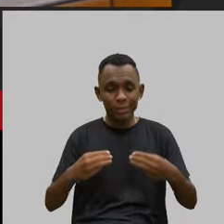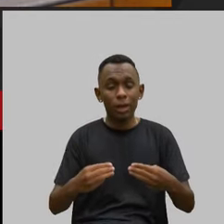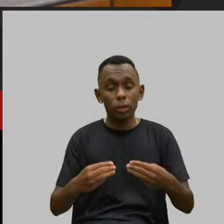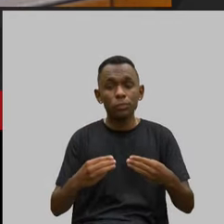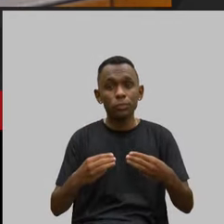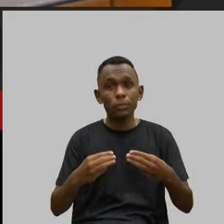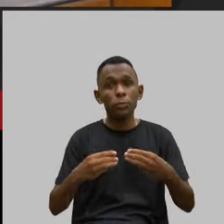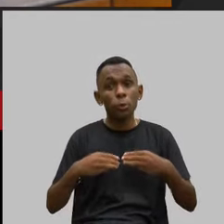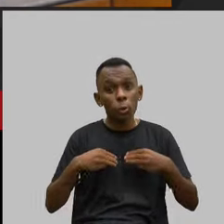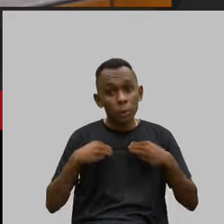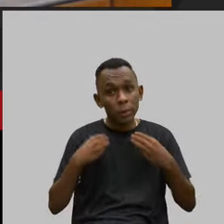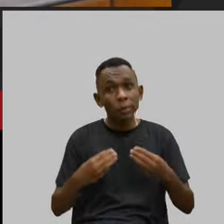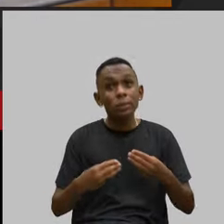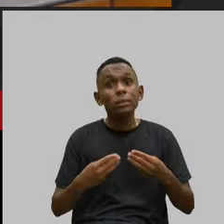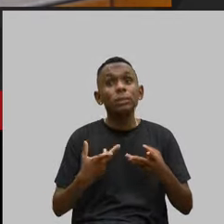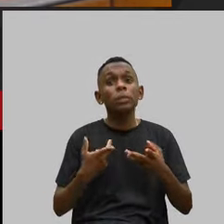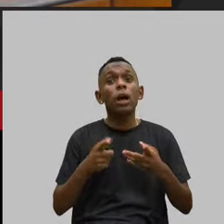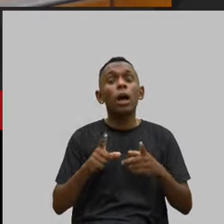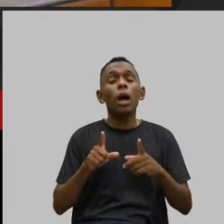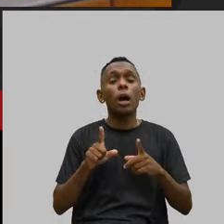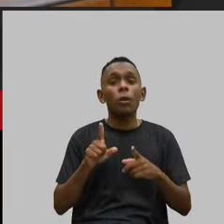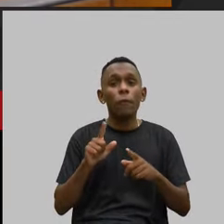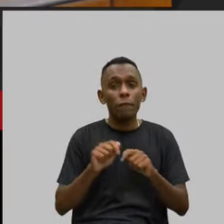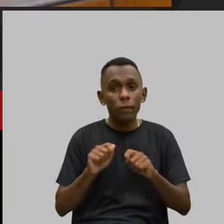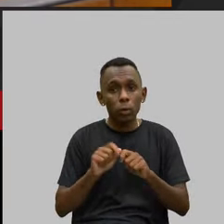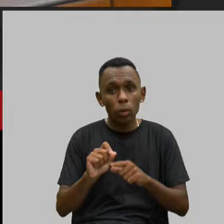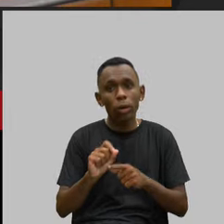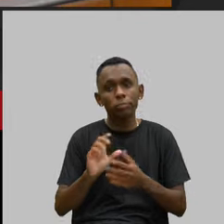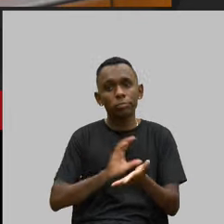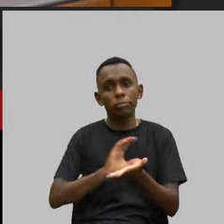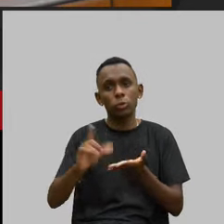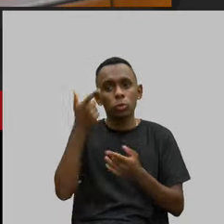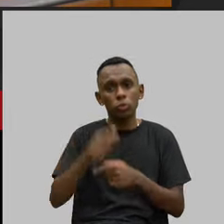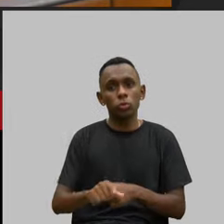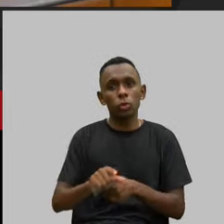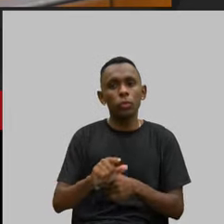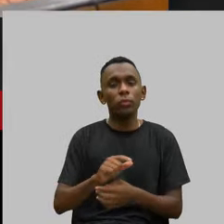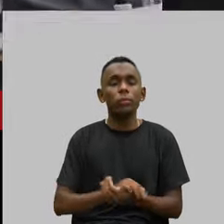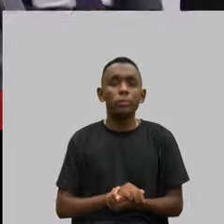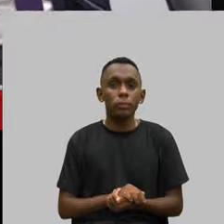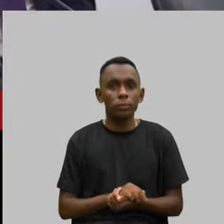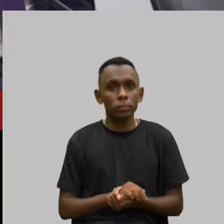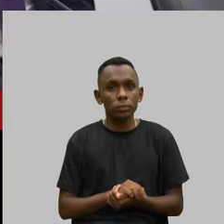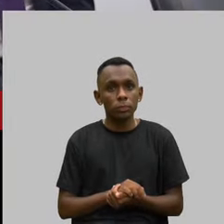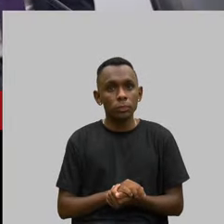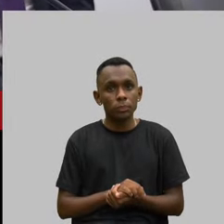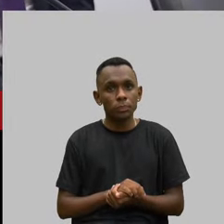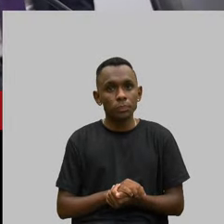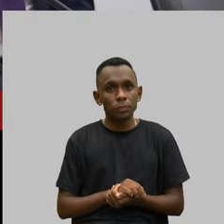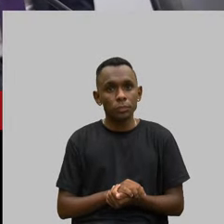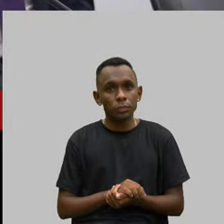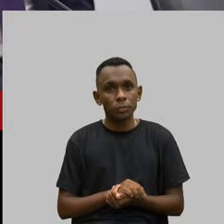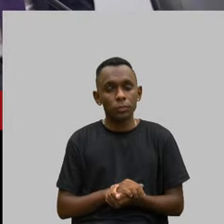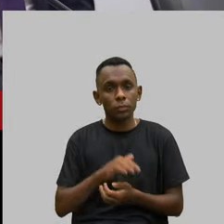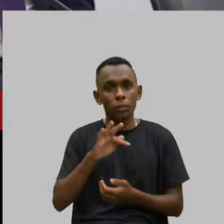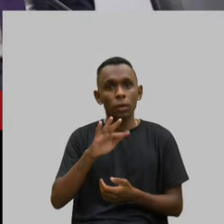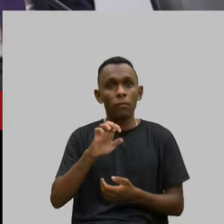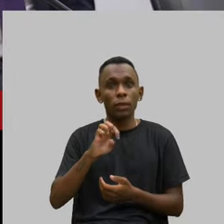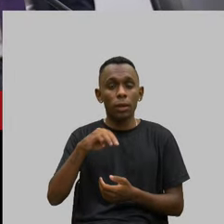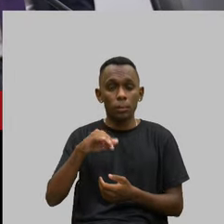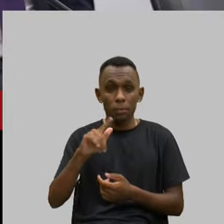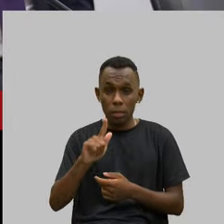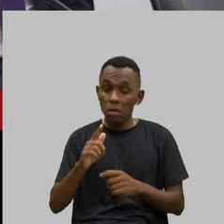ministério tem então reposto esse recurso a fig pode fazer